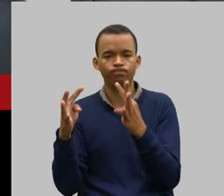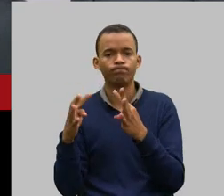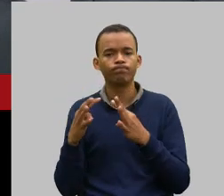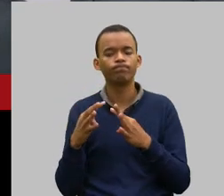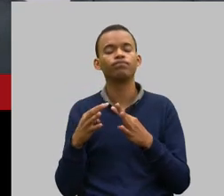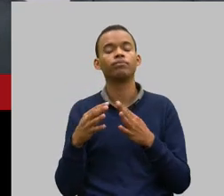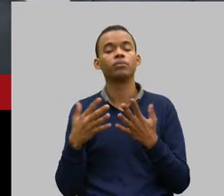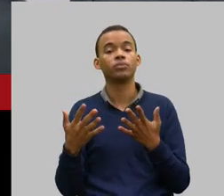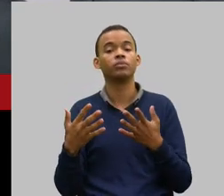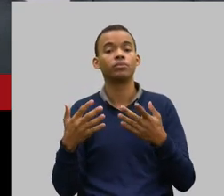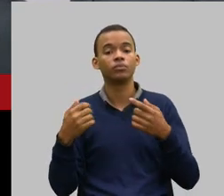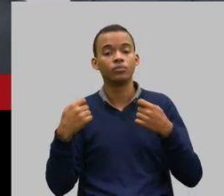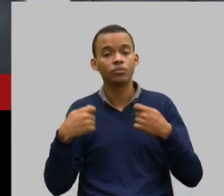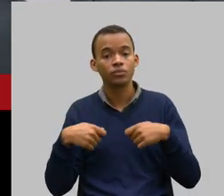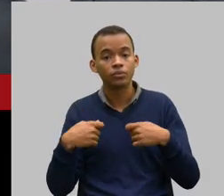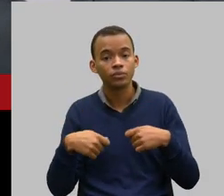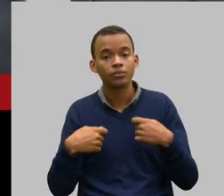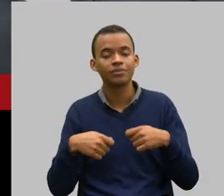celeridade